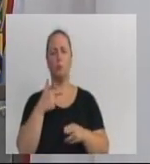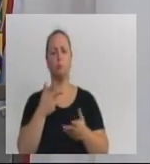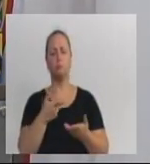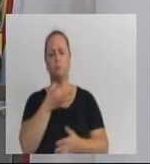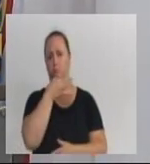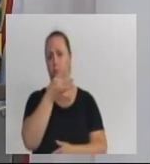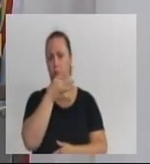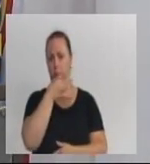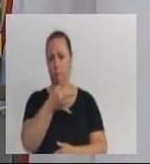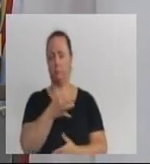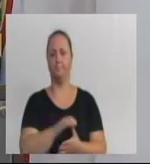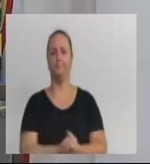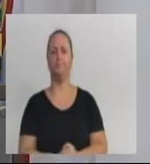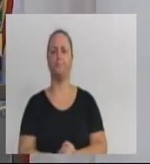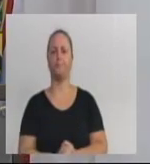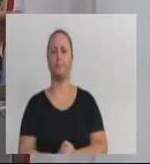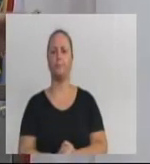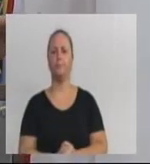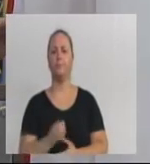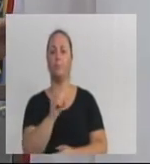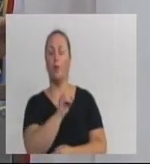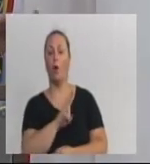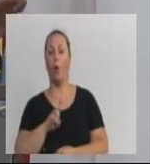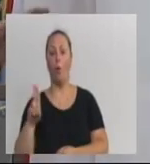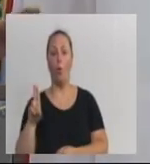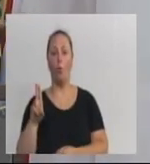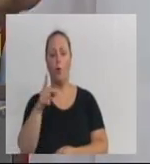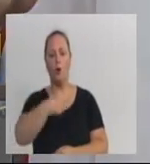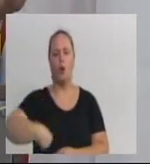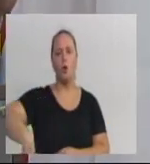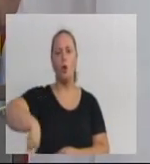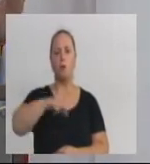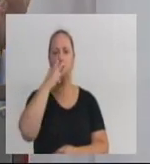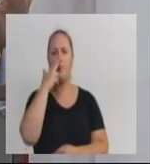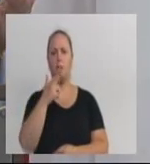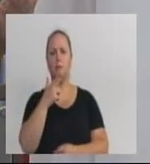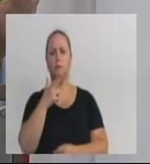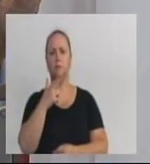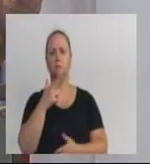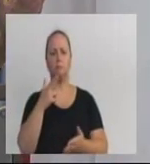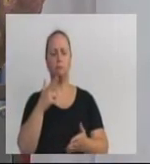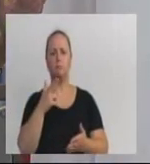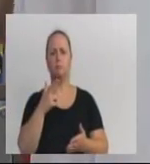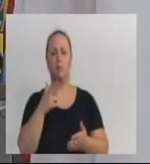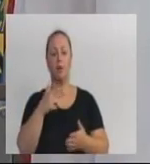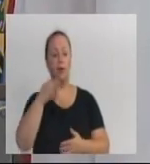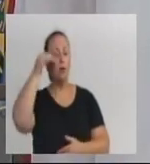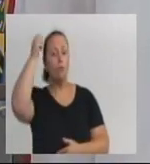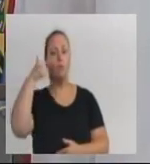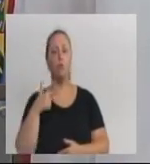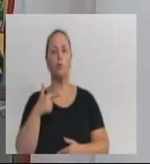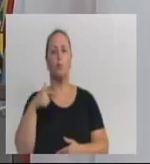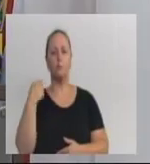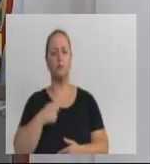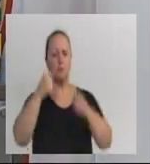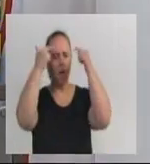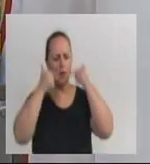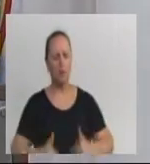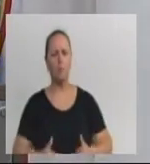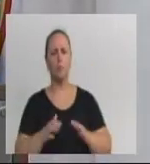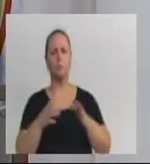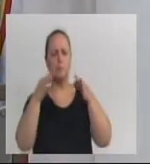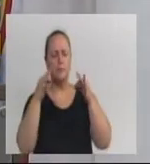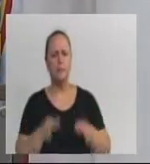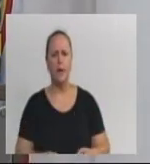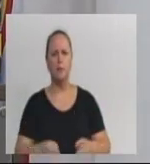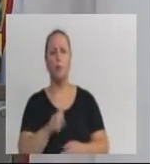CPI para nós colocar a FURB a limpo, ou senão a gente privatiza aquilo de uma vez. Vamos lá conversar com o prefeito, privatiza.